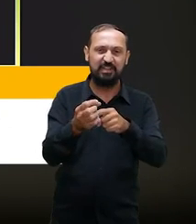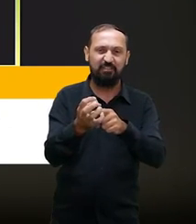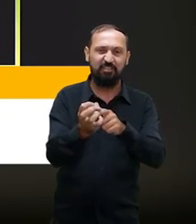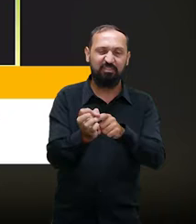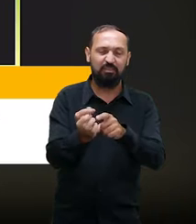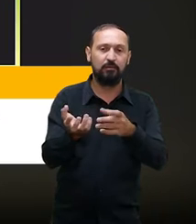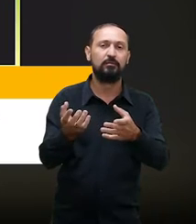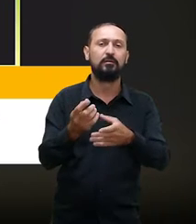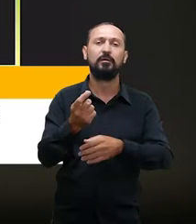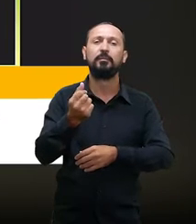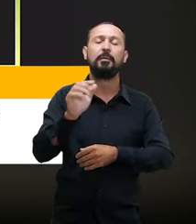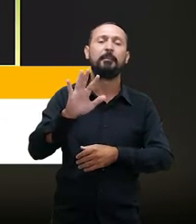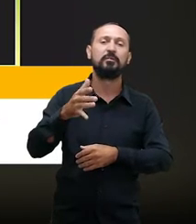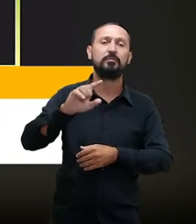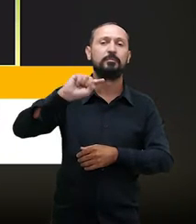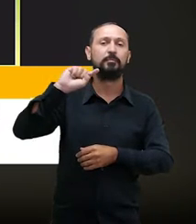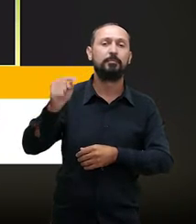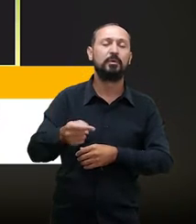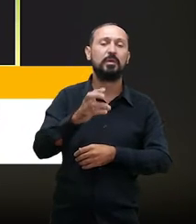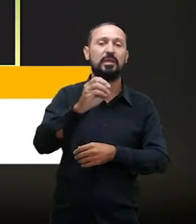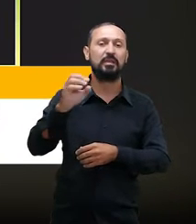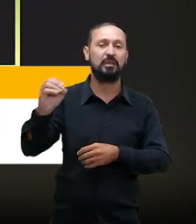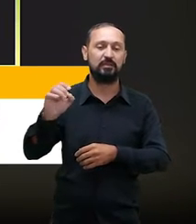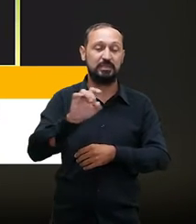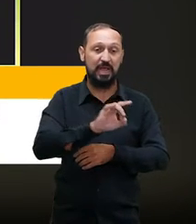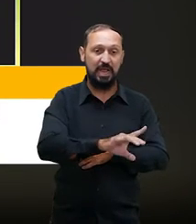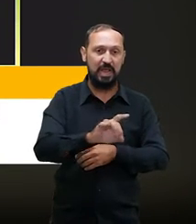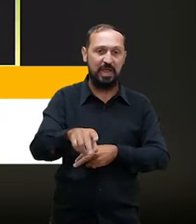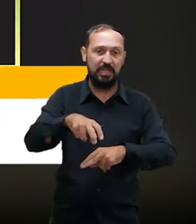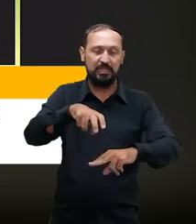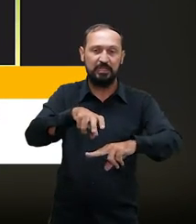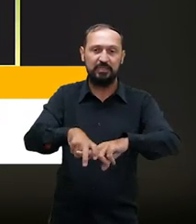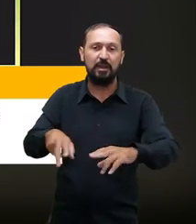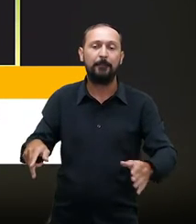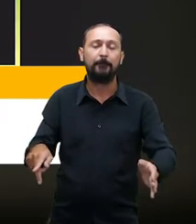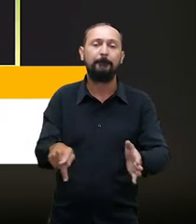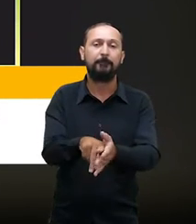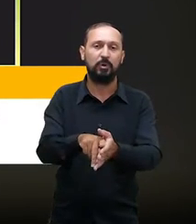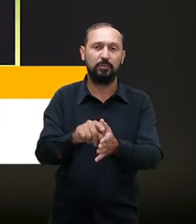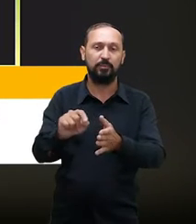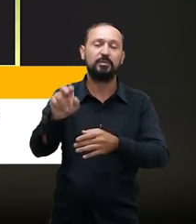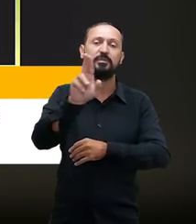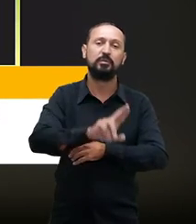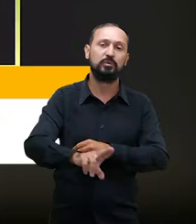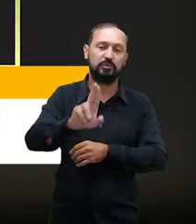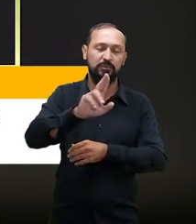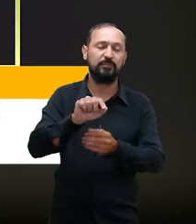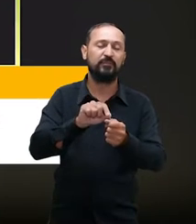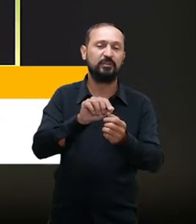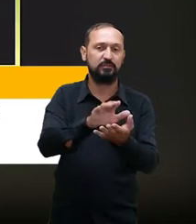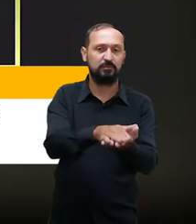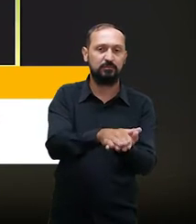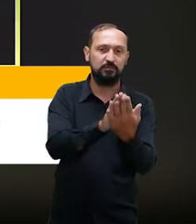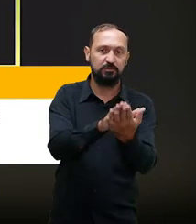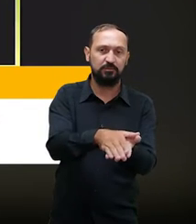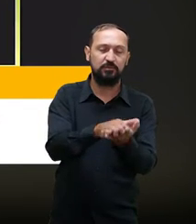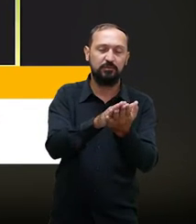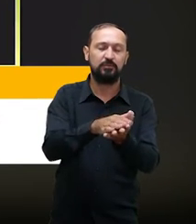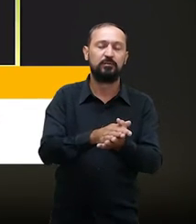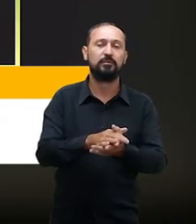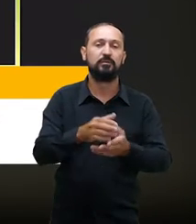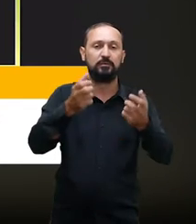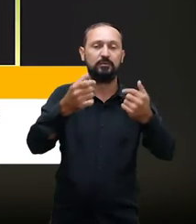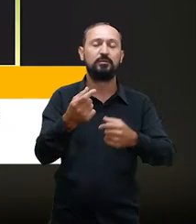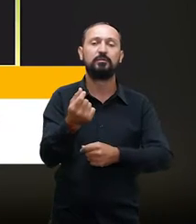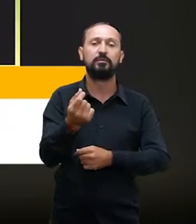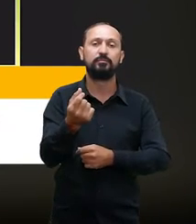corroídos, enfim, e custam em torno de R$ 1.500 cada cadeira própria para ser feito hemodiálise.